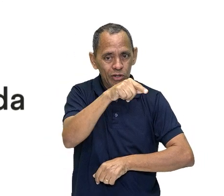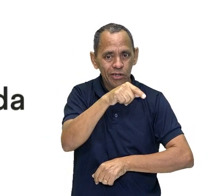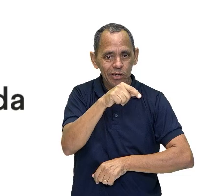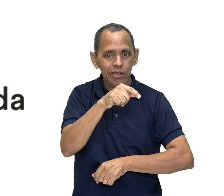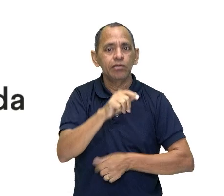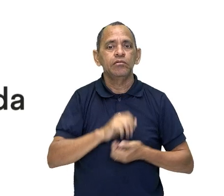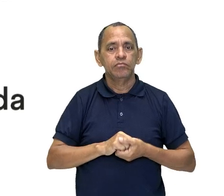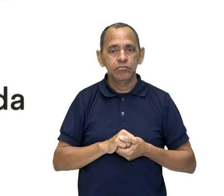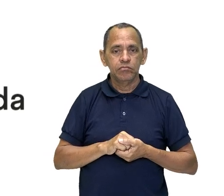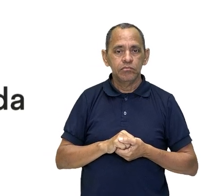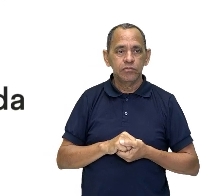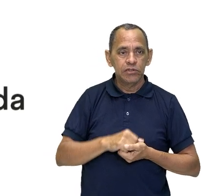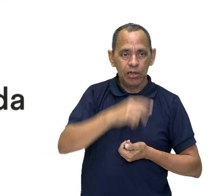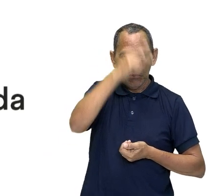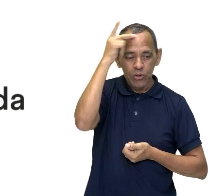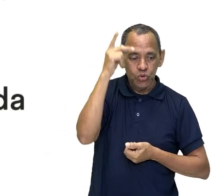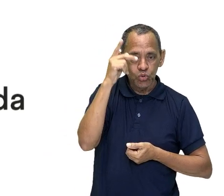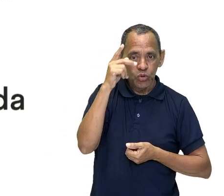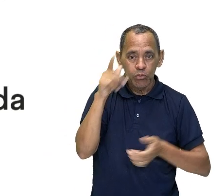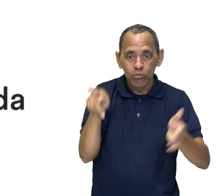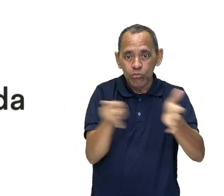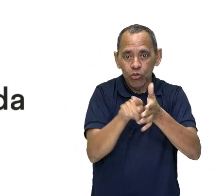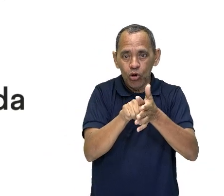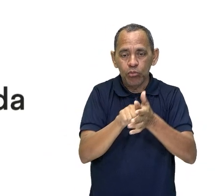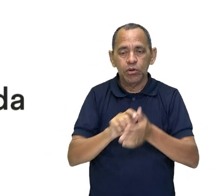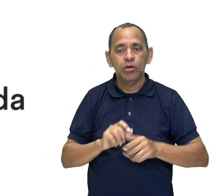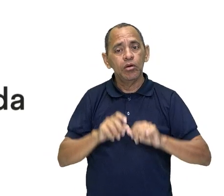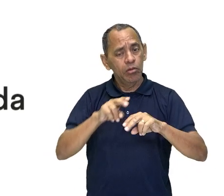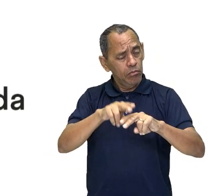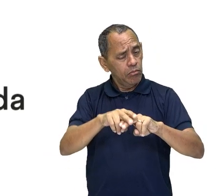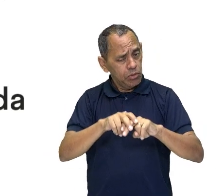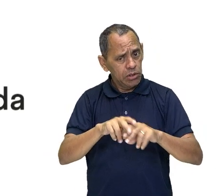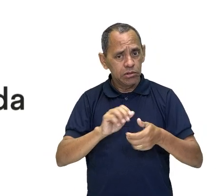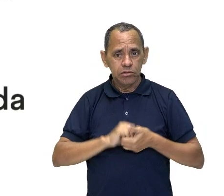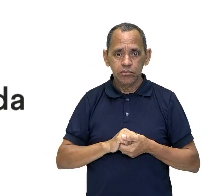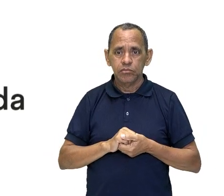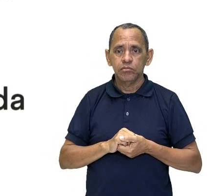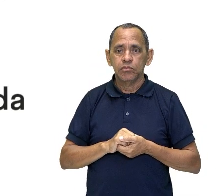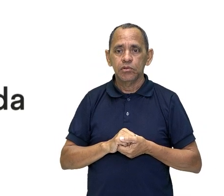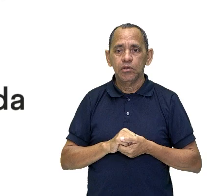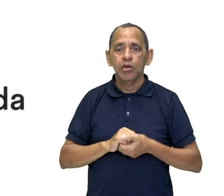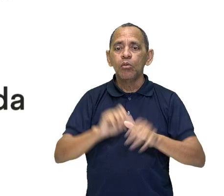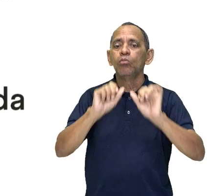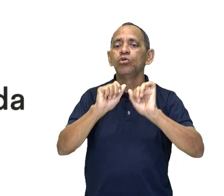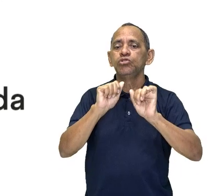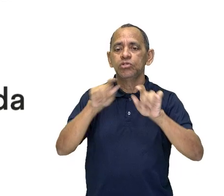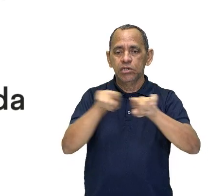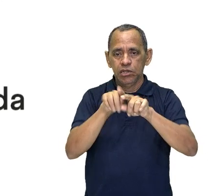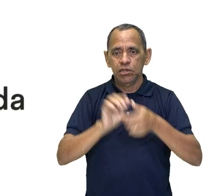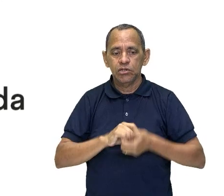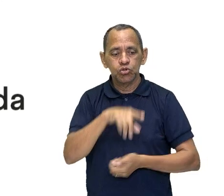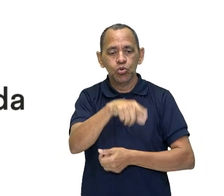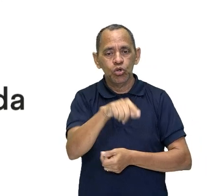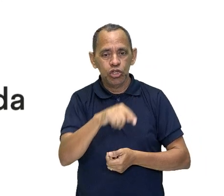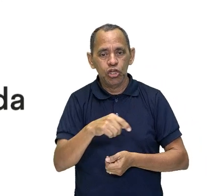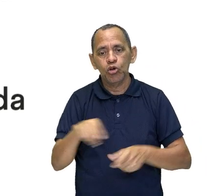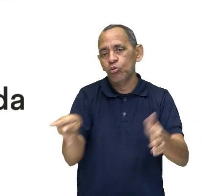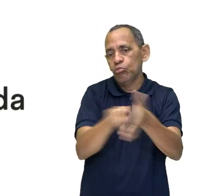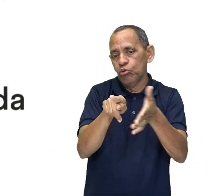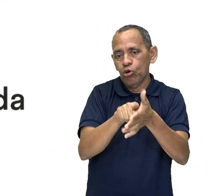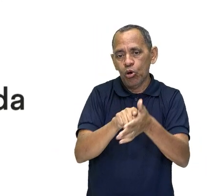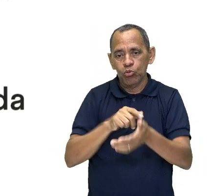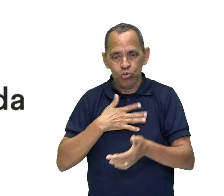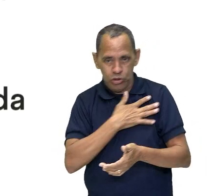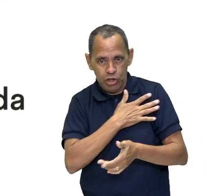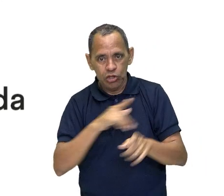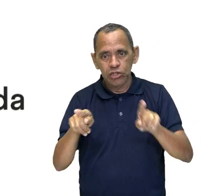no caso podia ser o próprio coronel que se candidatava ou algum agregado político do coronel, que podia ser um filho, podia